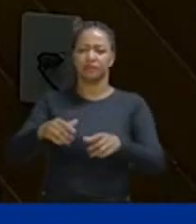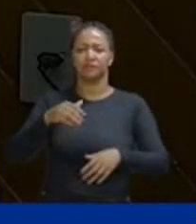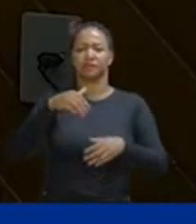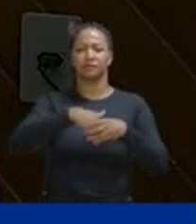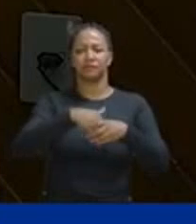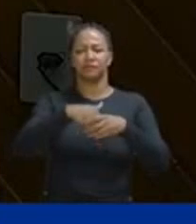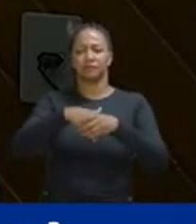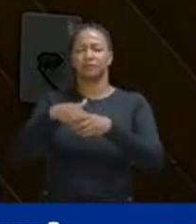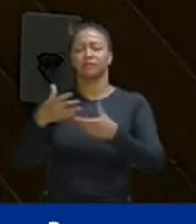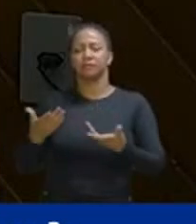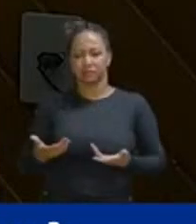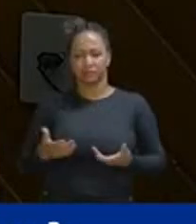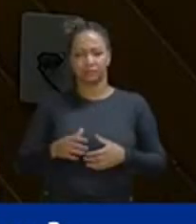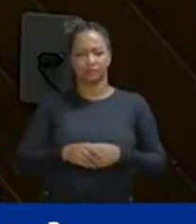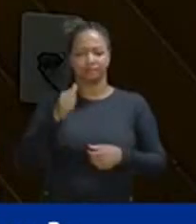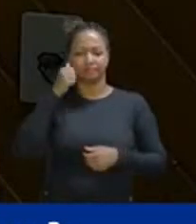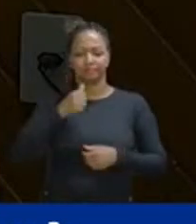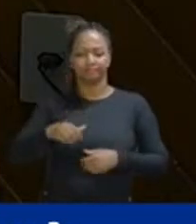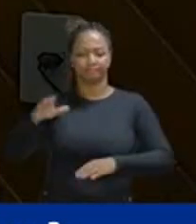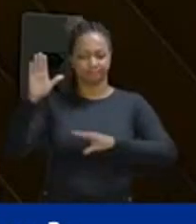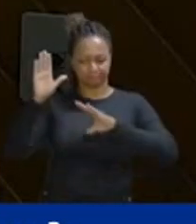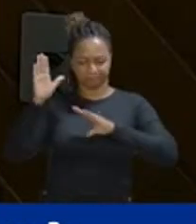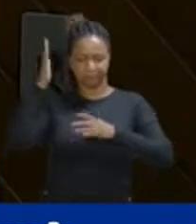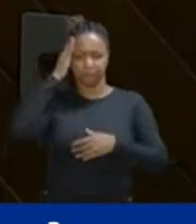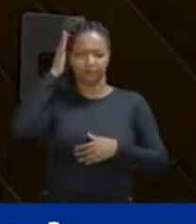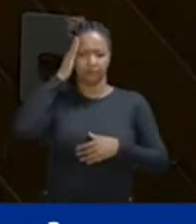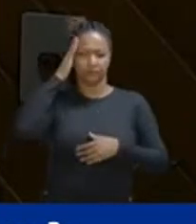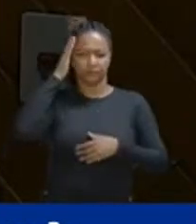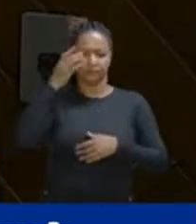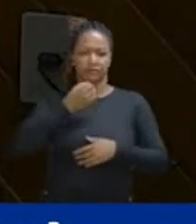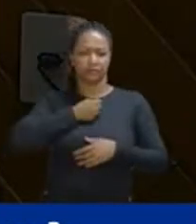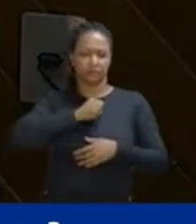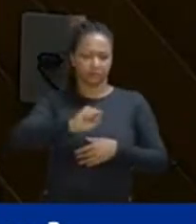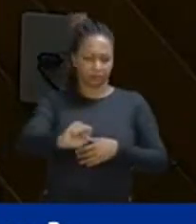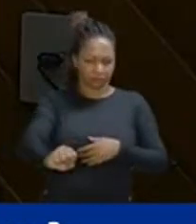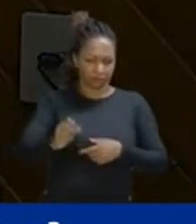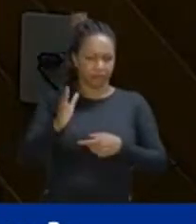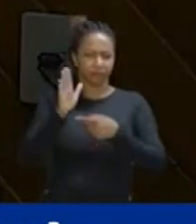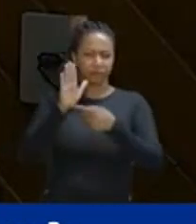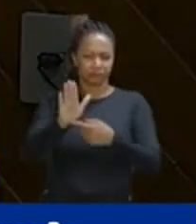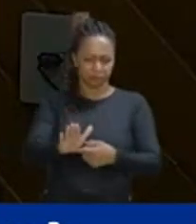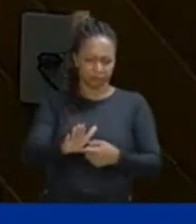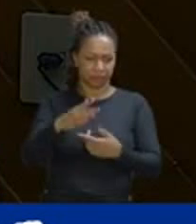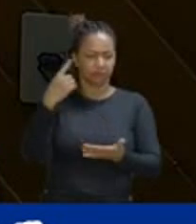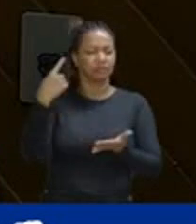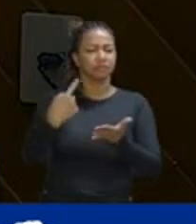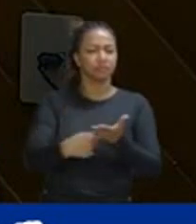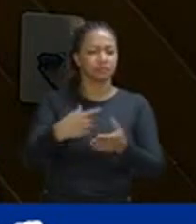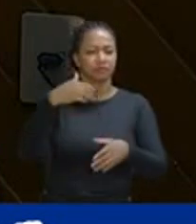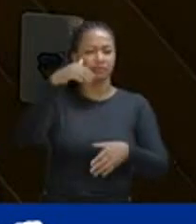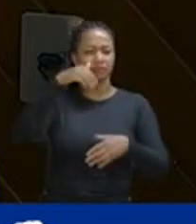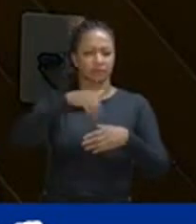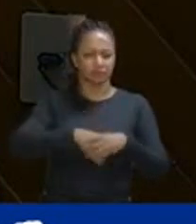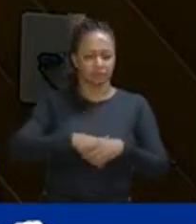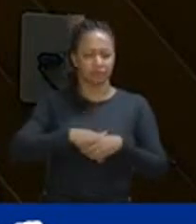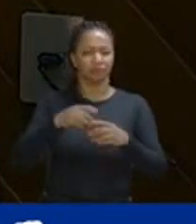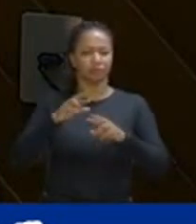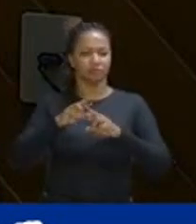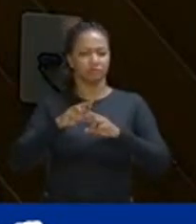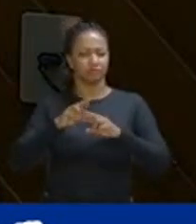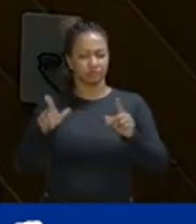da embargante. No entanto, conforme apontado pela defesa e confirmado pelo voto divergente